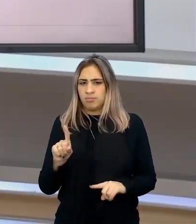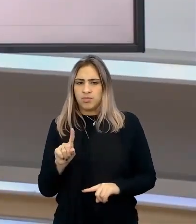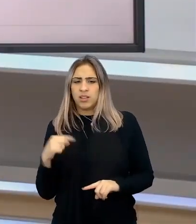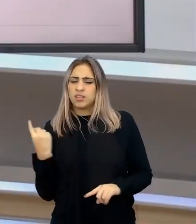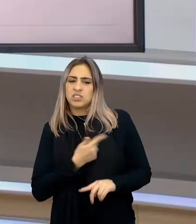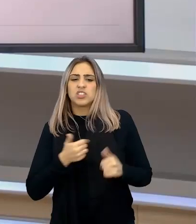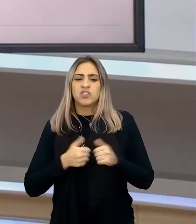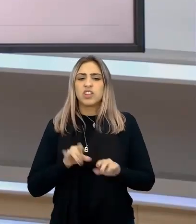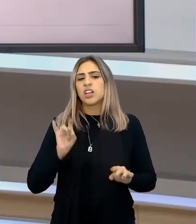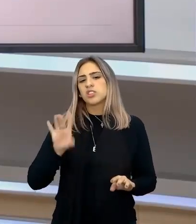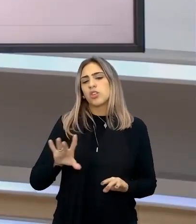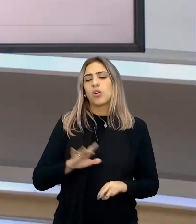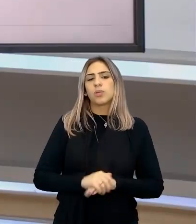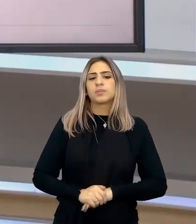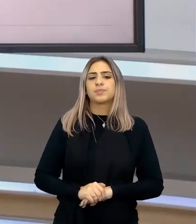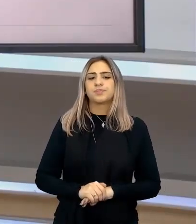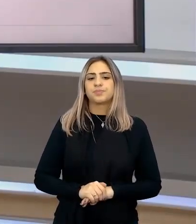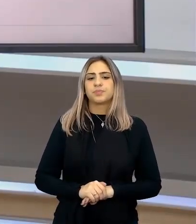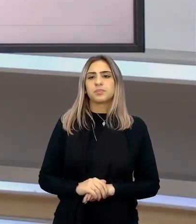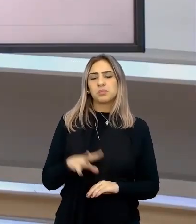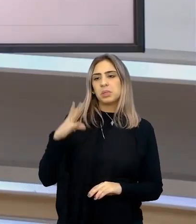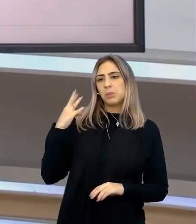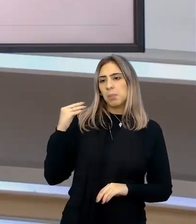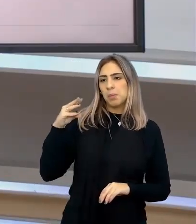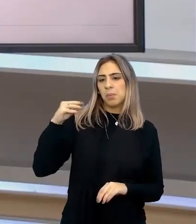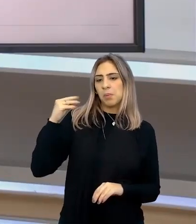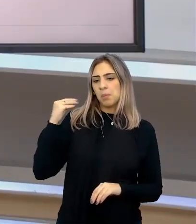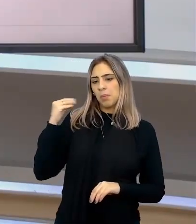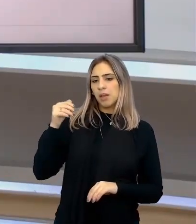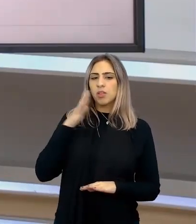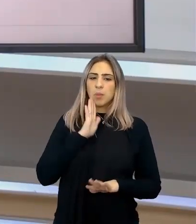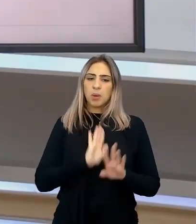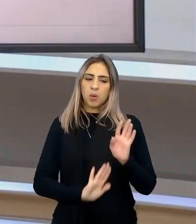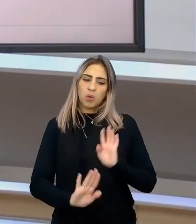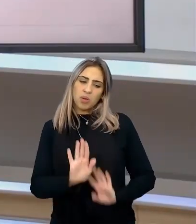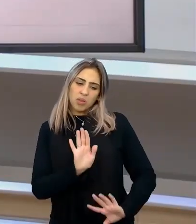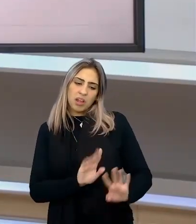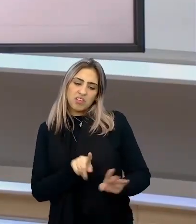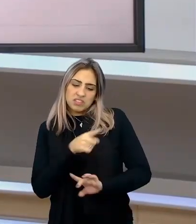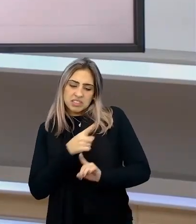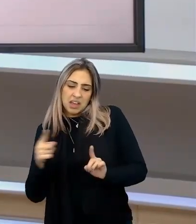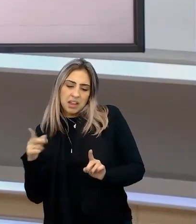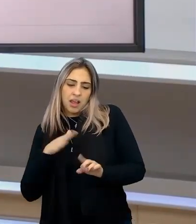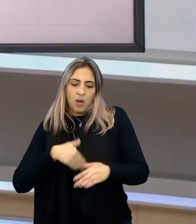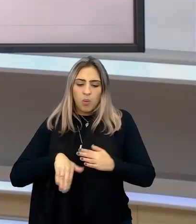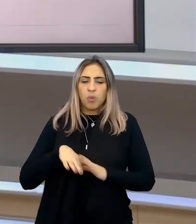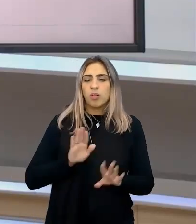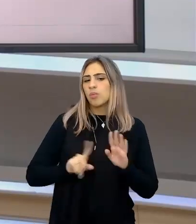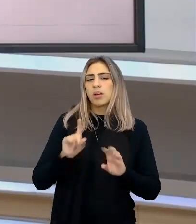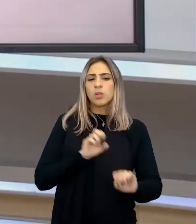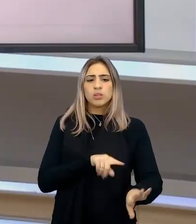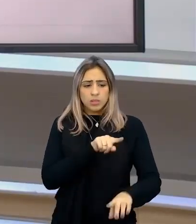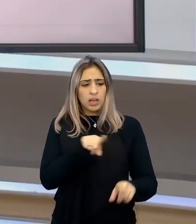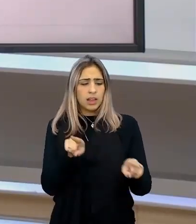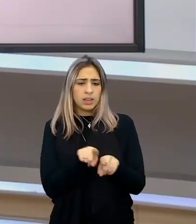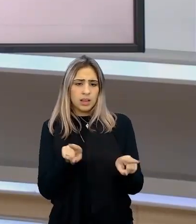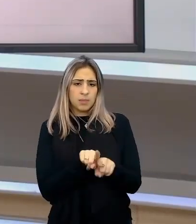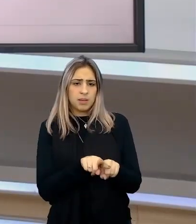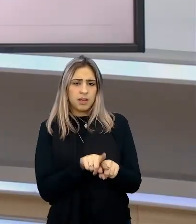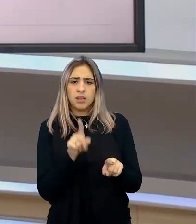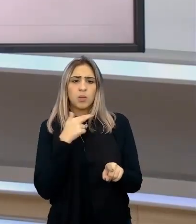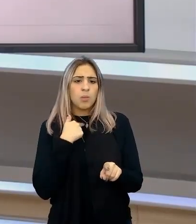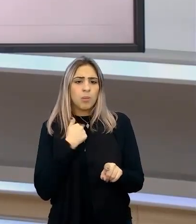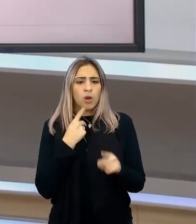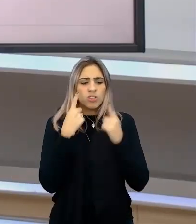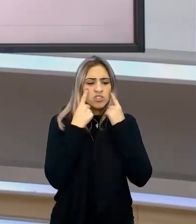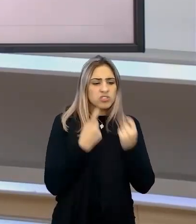gente fica só naquele discurso em que a gente diz para a menina tomar cuidado quando ela sai na rua, mas não ensina para o menino que é ele que não tem que